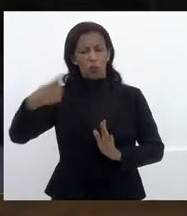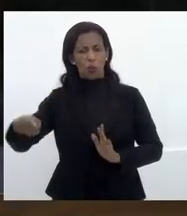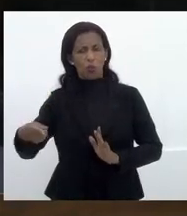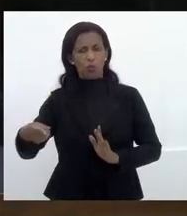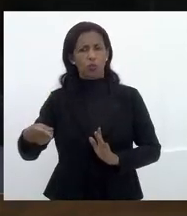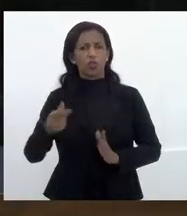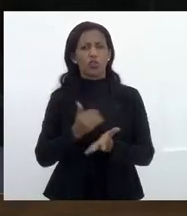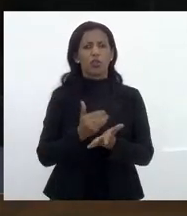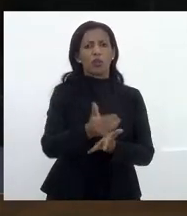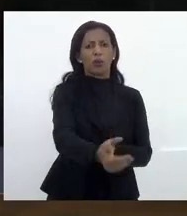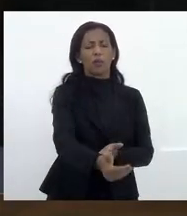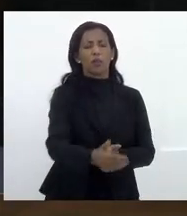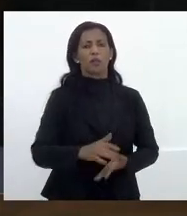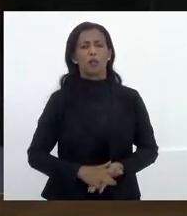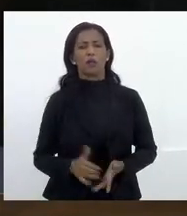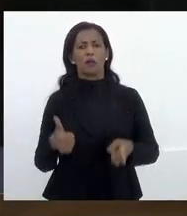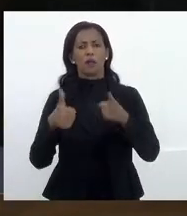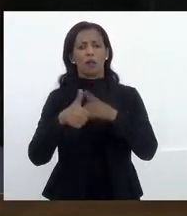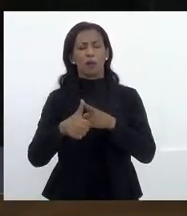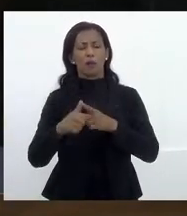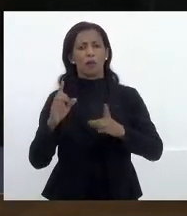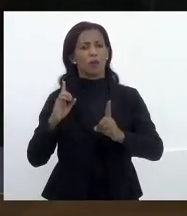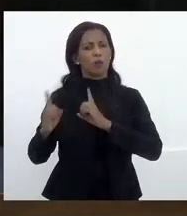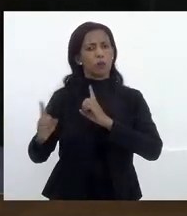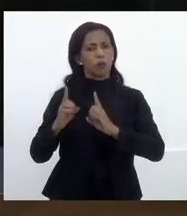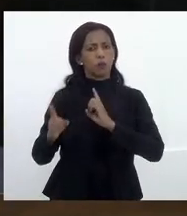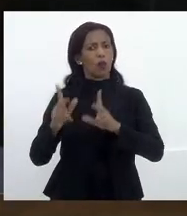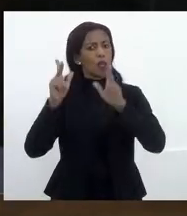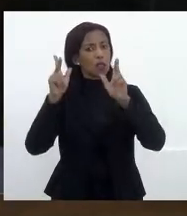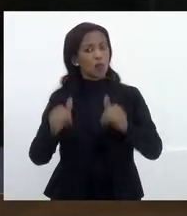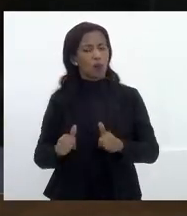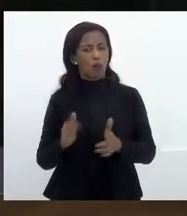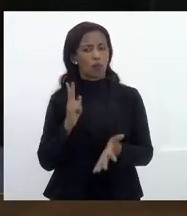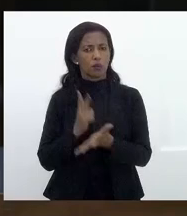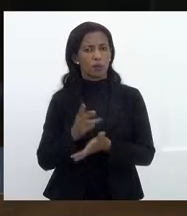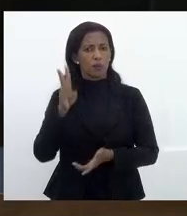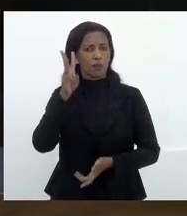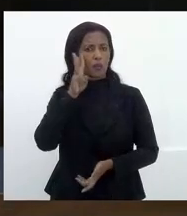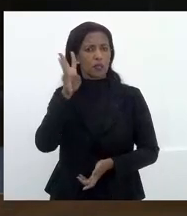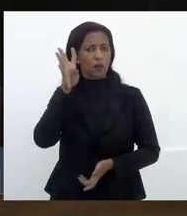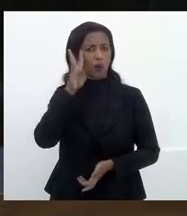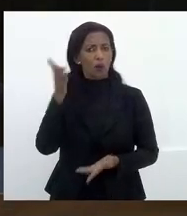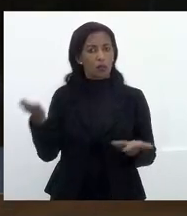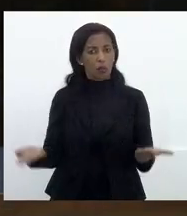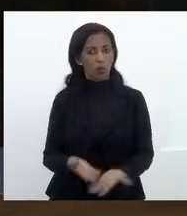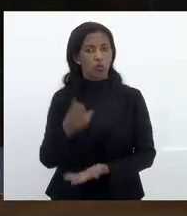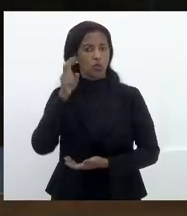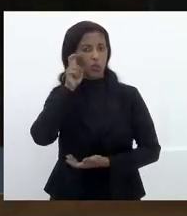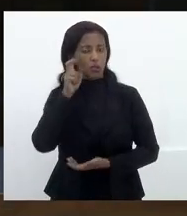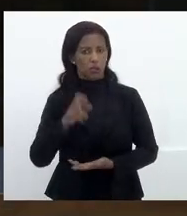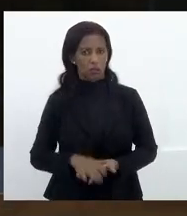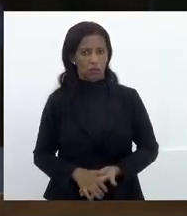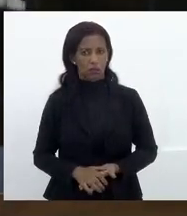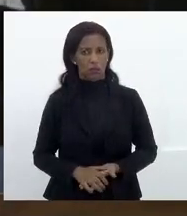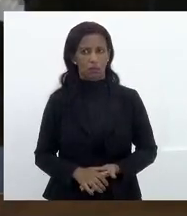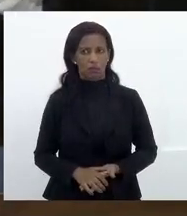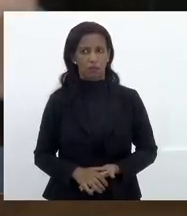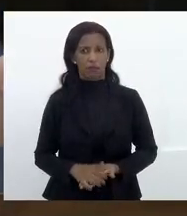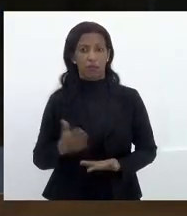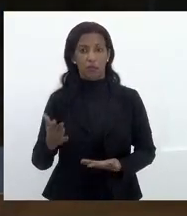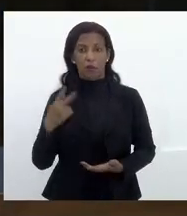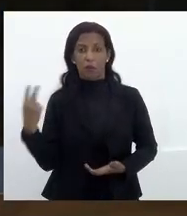seguinte a gente estava iniciando a primeira rodada de discussão como fizemos na terça na quarta e hoje na quinta-feira então